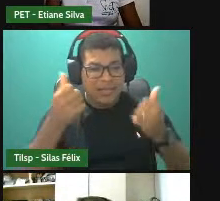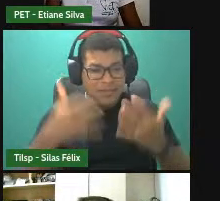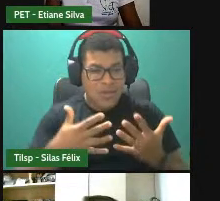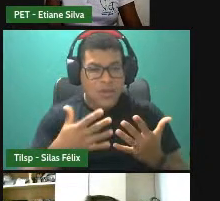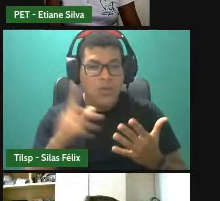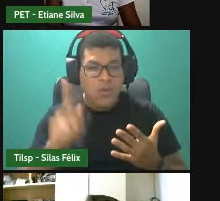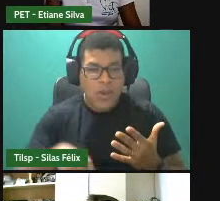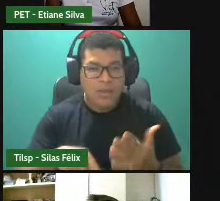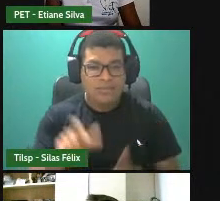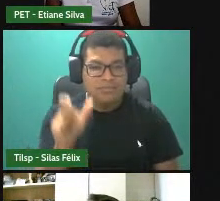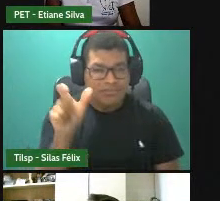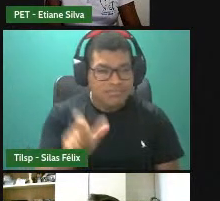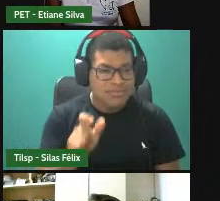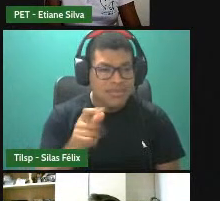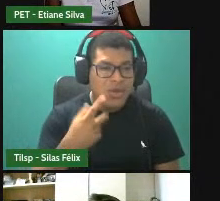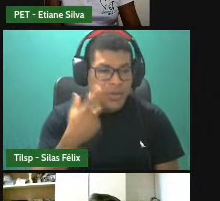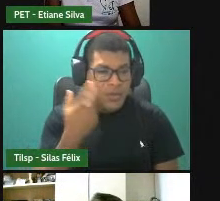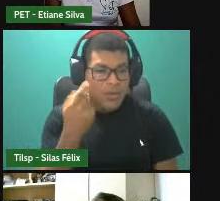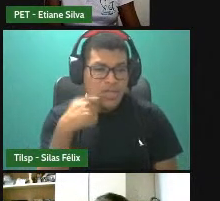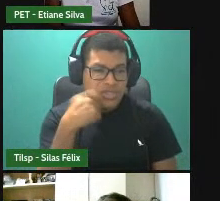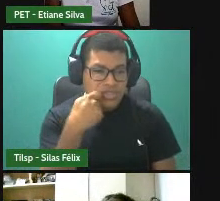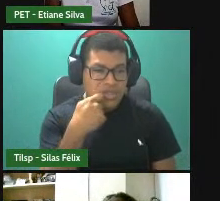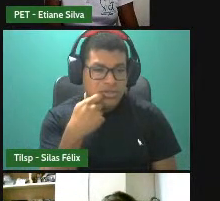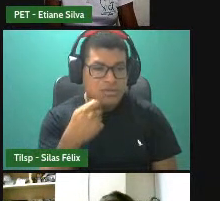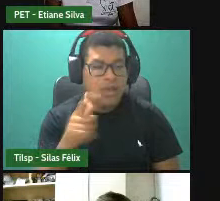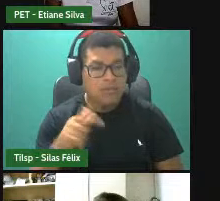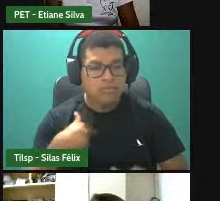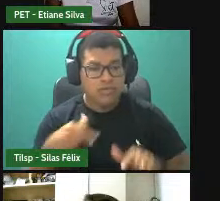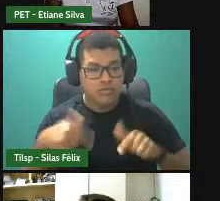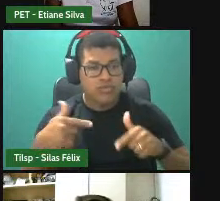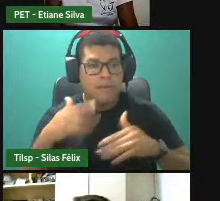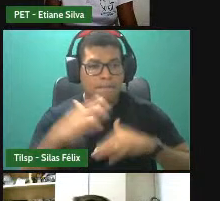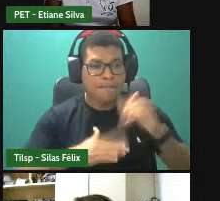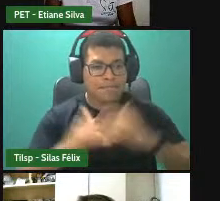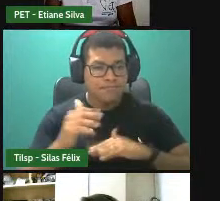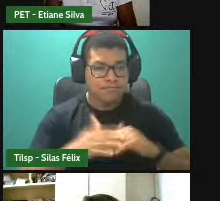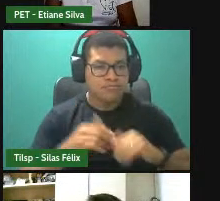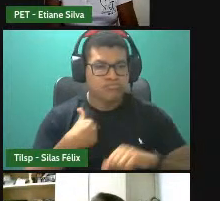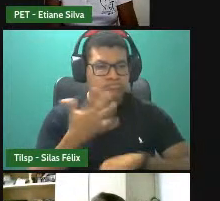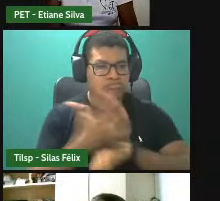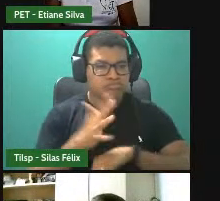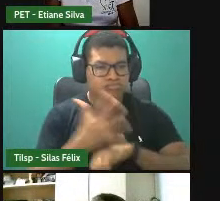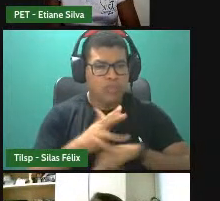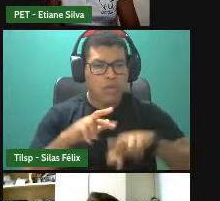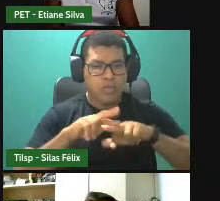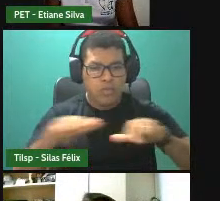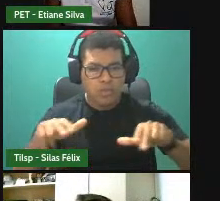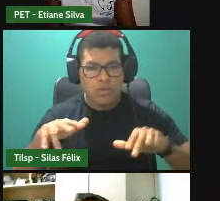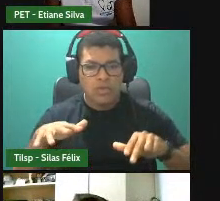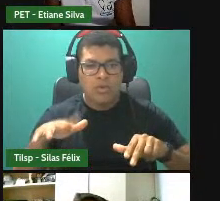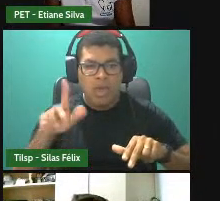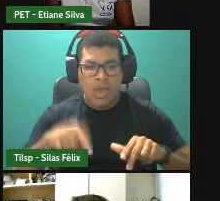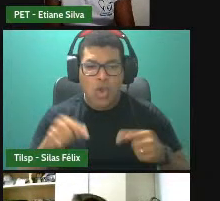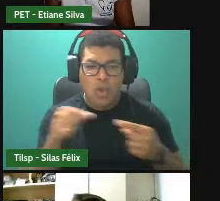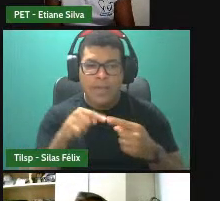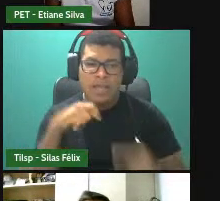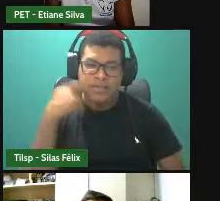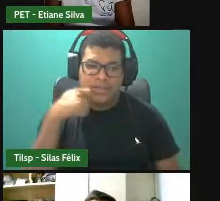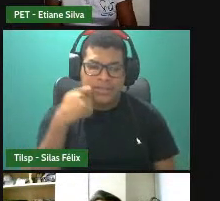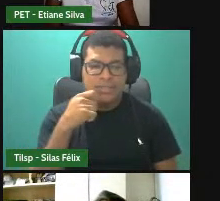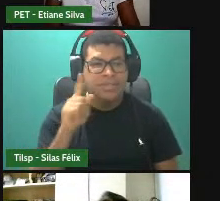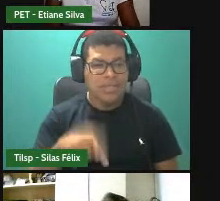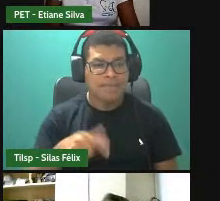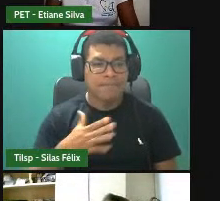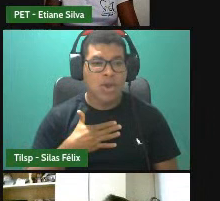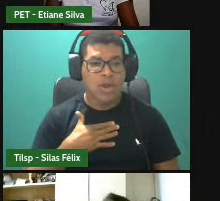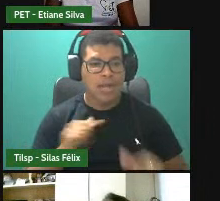dentista, praticar todos os atos pertinentes à odontologia. Então, se a gente for pensar, atos da odontologia legal são atos